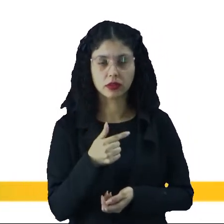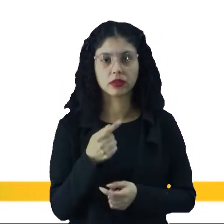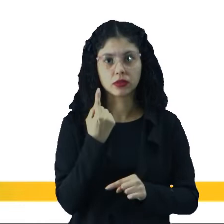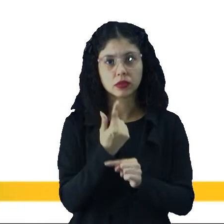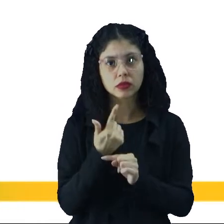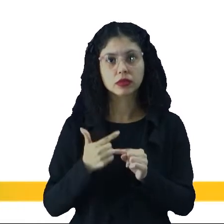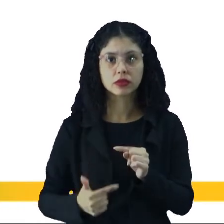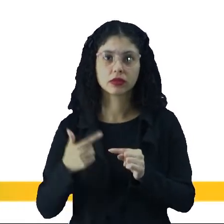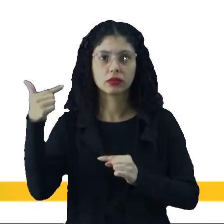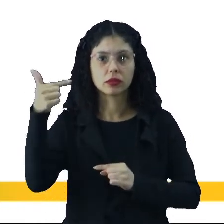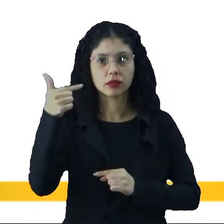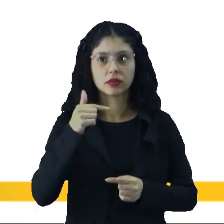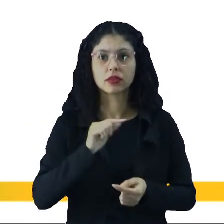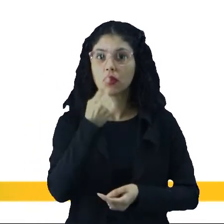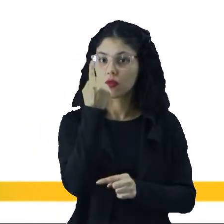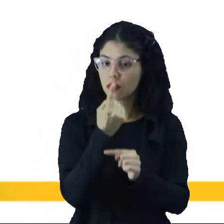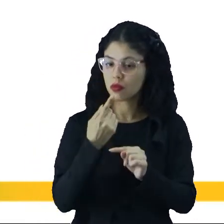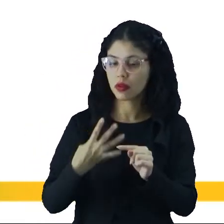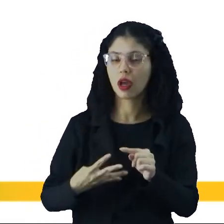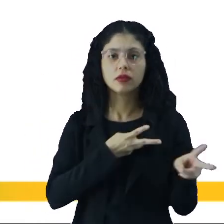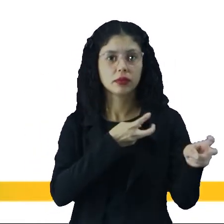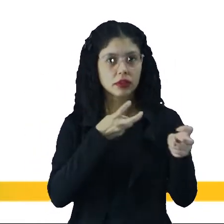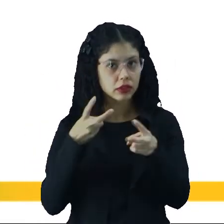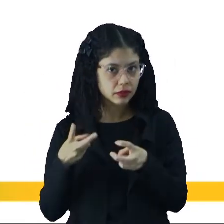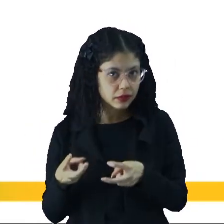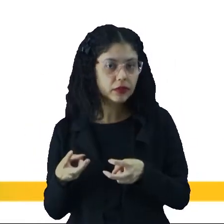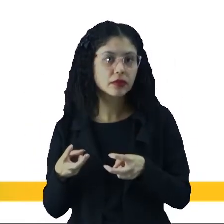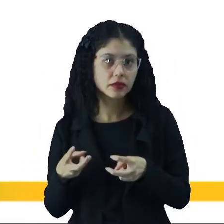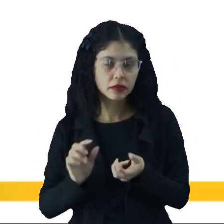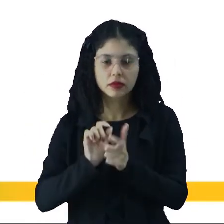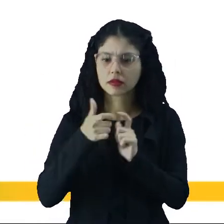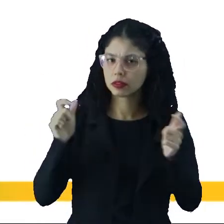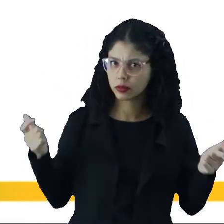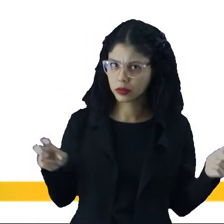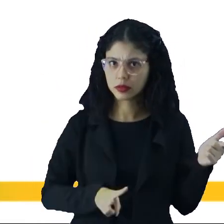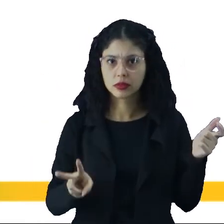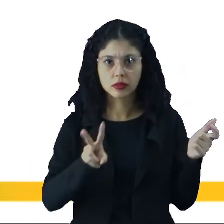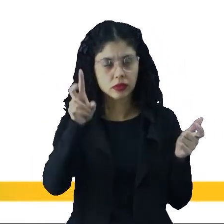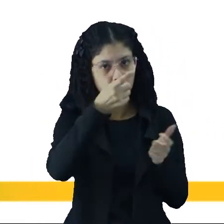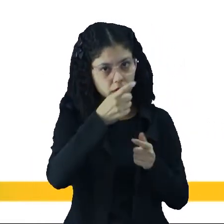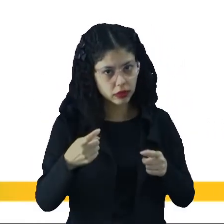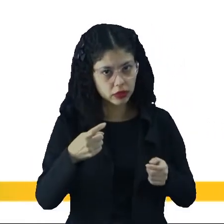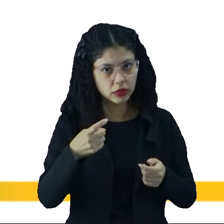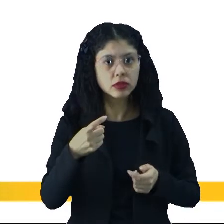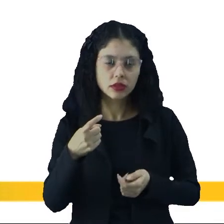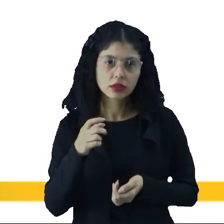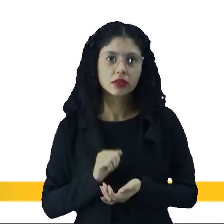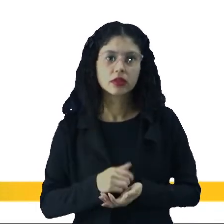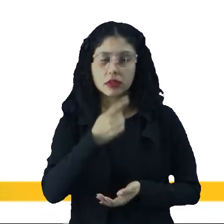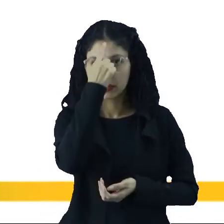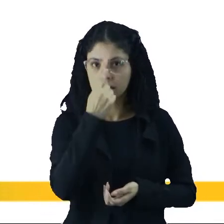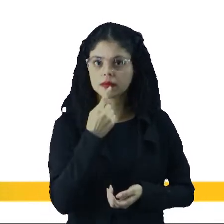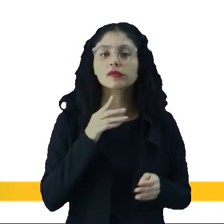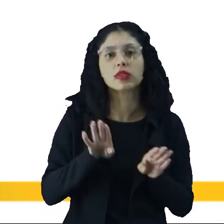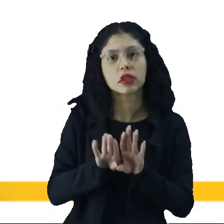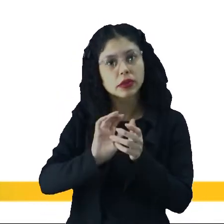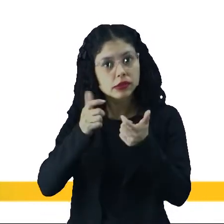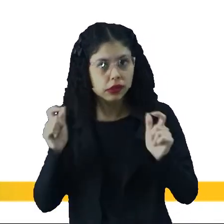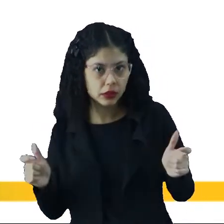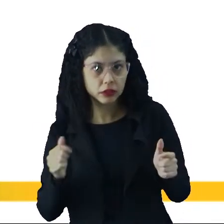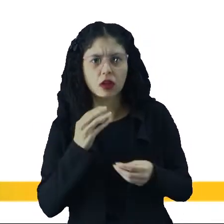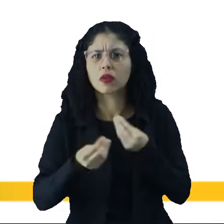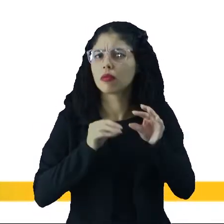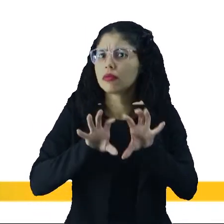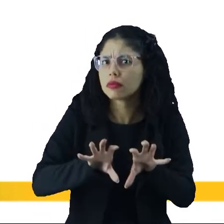é 1/4. Perceberam que eu estou aqui, ó, aumentando os valores de x e a imagem também vai aumentar.